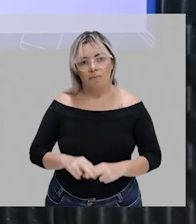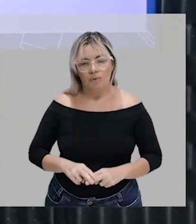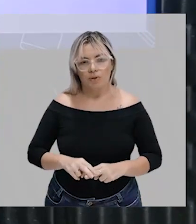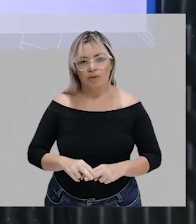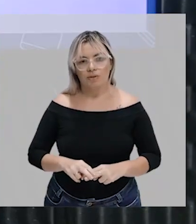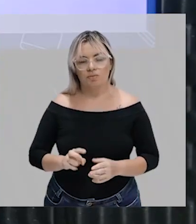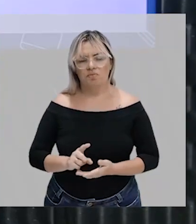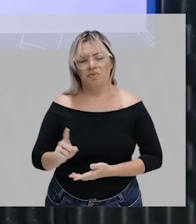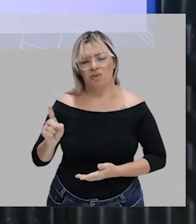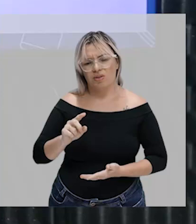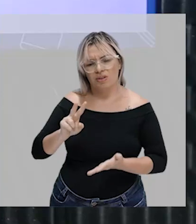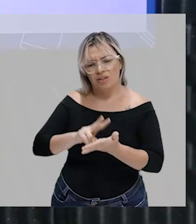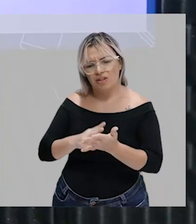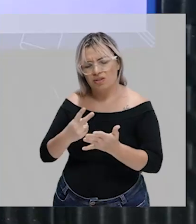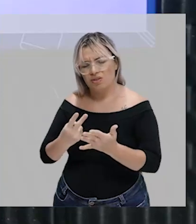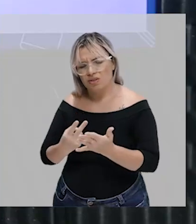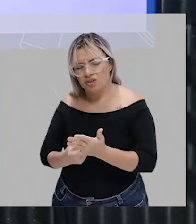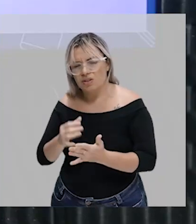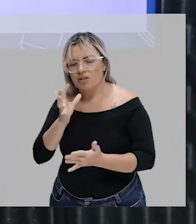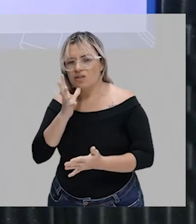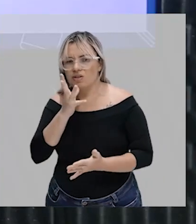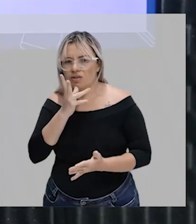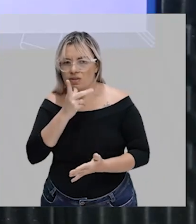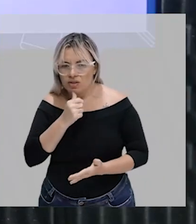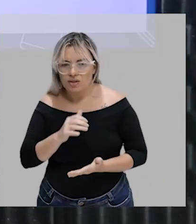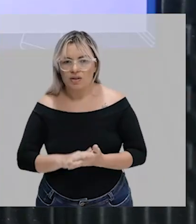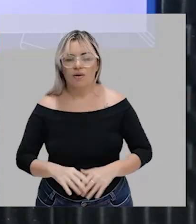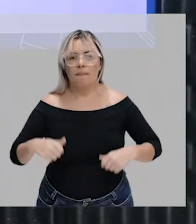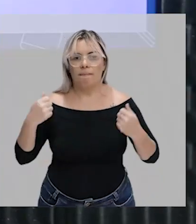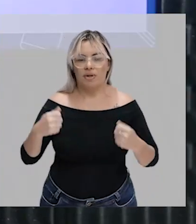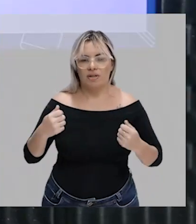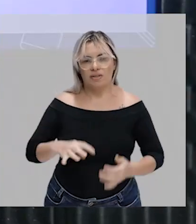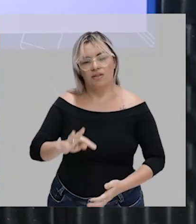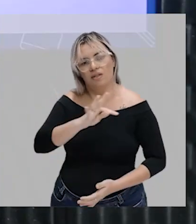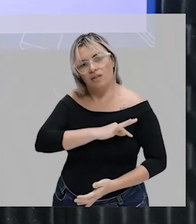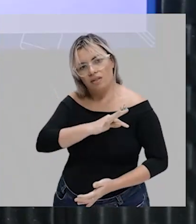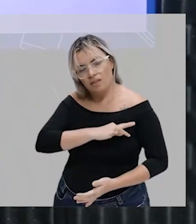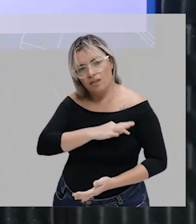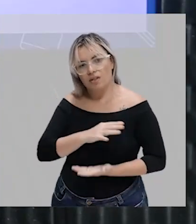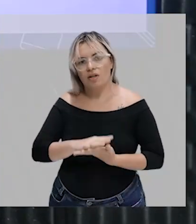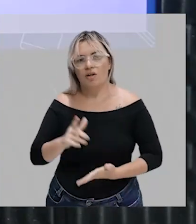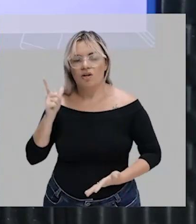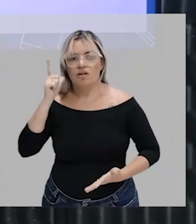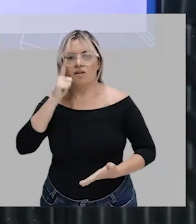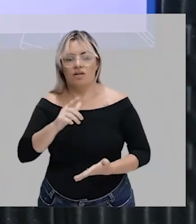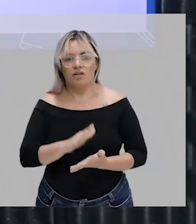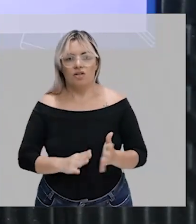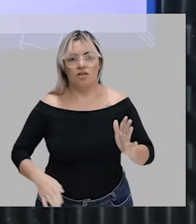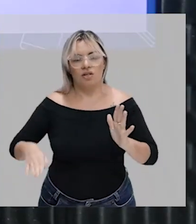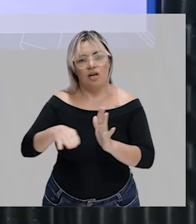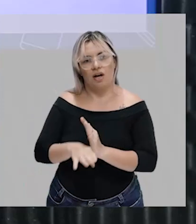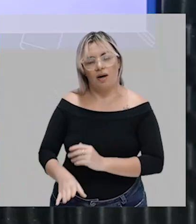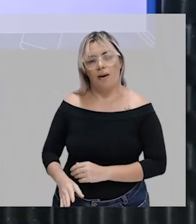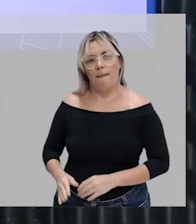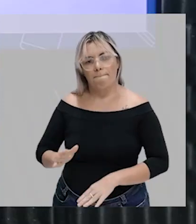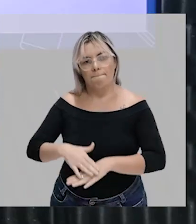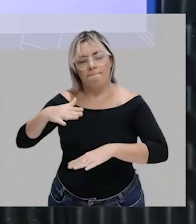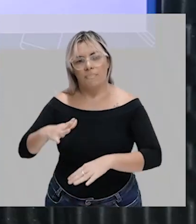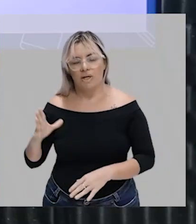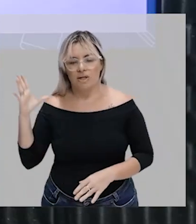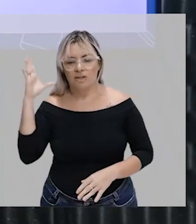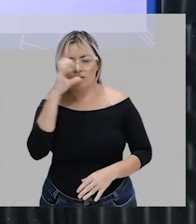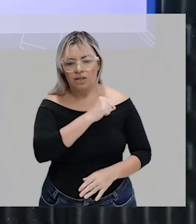não. Faça essa temática, essa jogadinha, esse macete, que aí você consegue chegar mais rápido a um denominador.